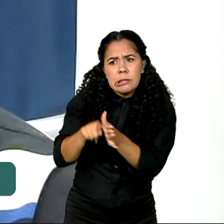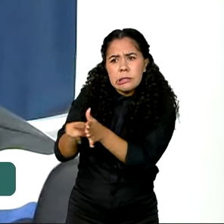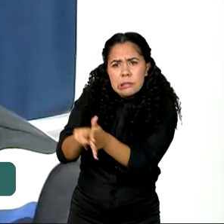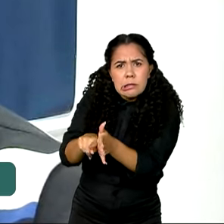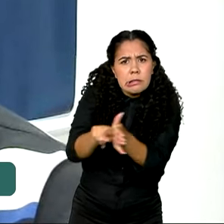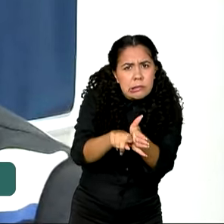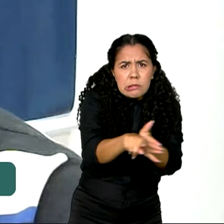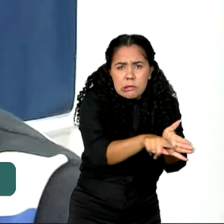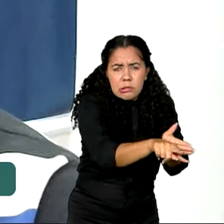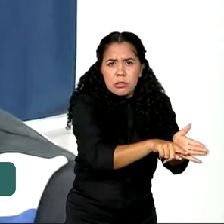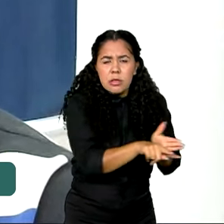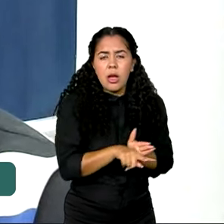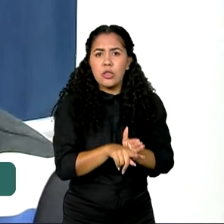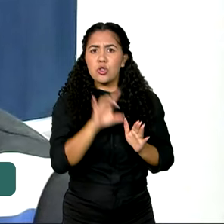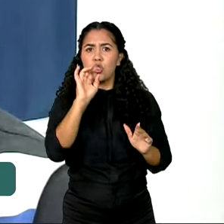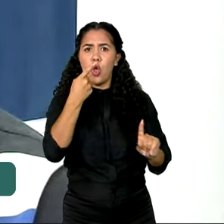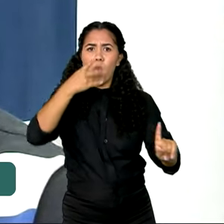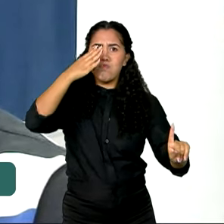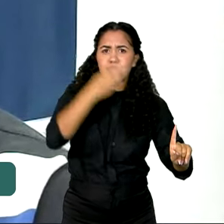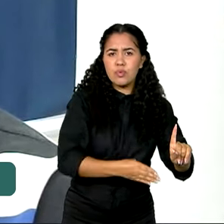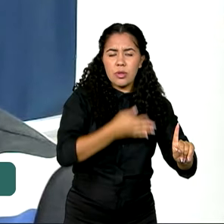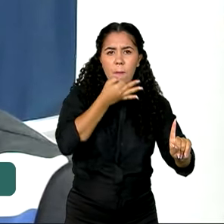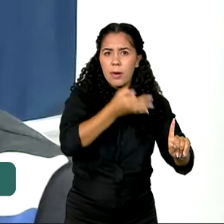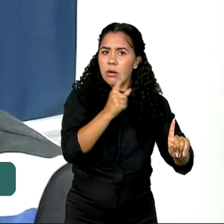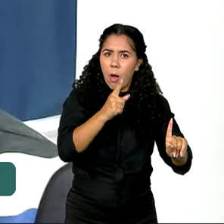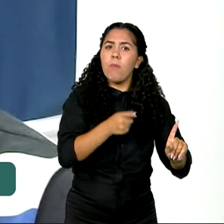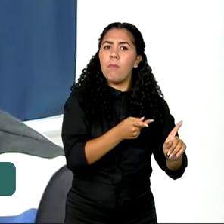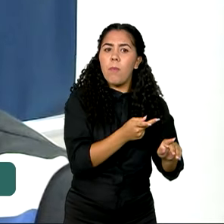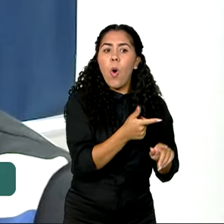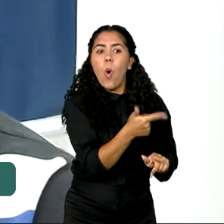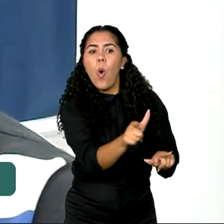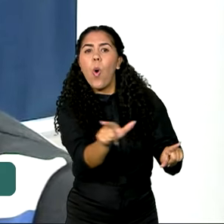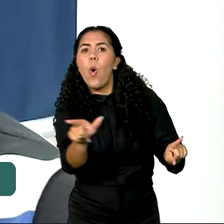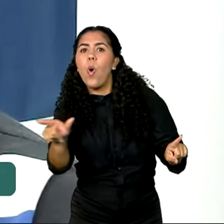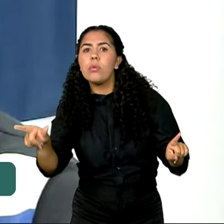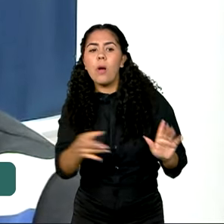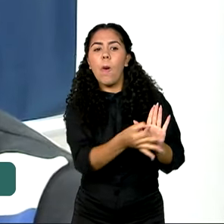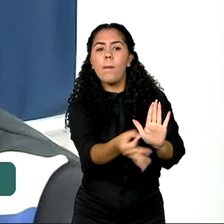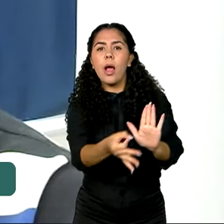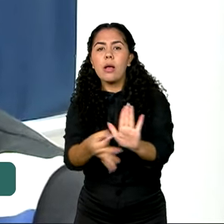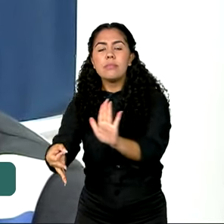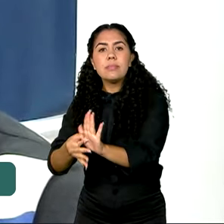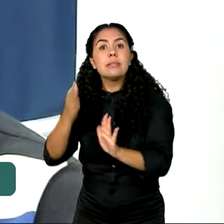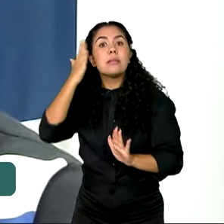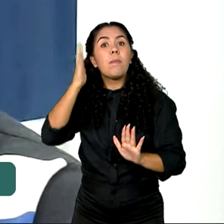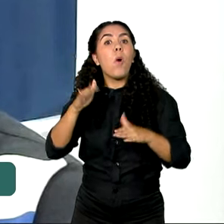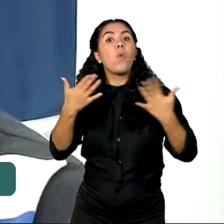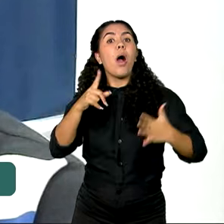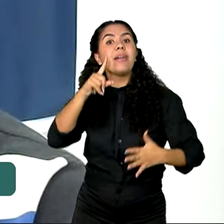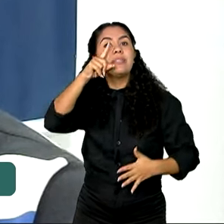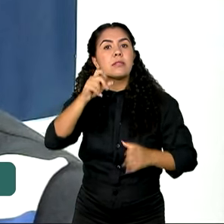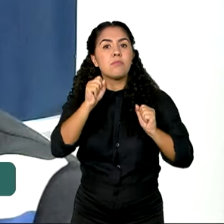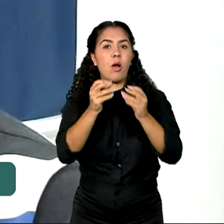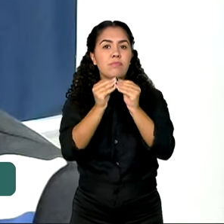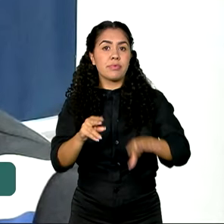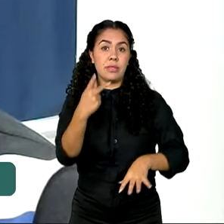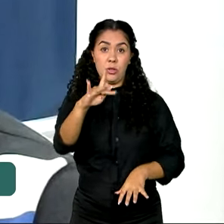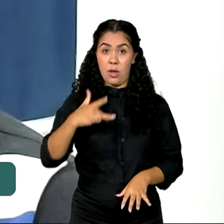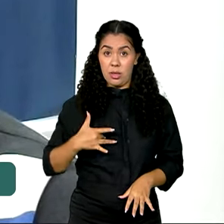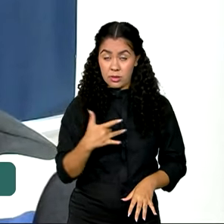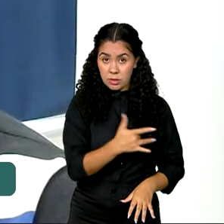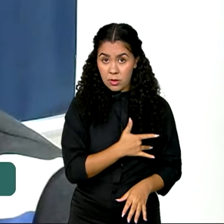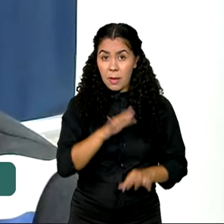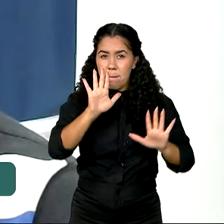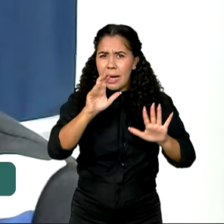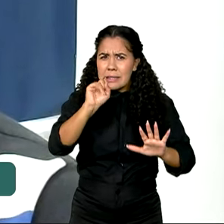apenas com a opinião de um médico específico, saiba de fato o risco que ele está correndo à sua saúde. E no